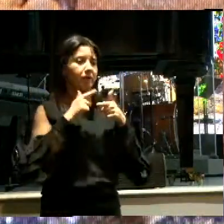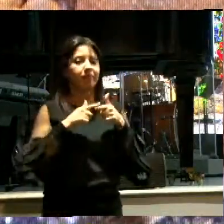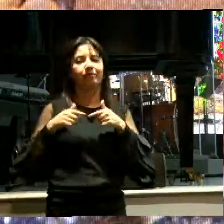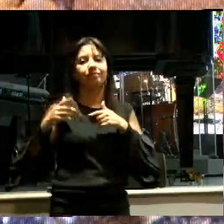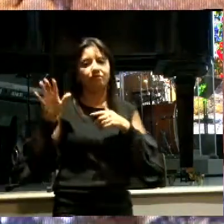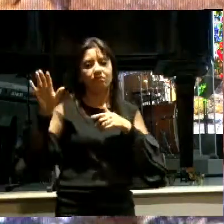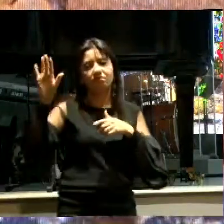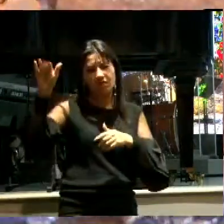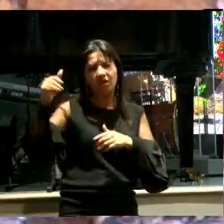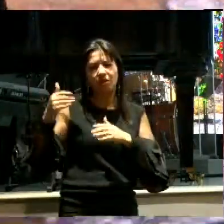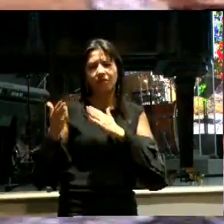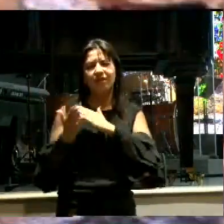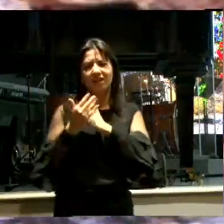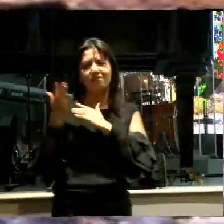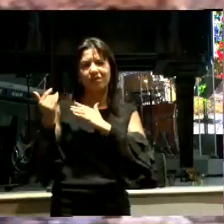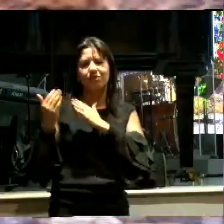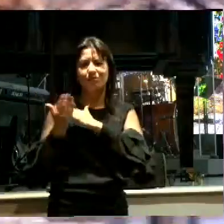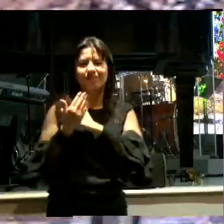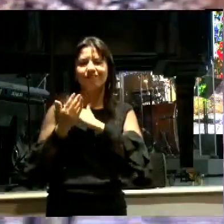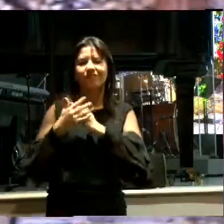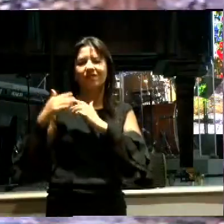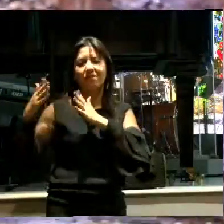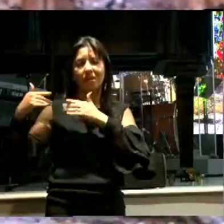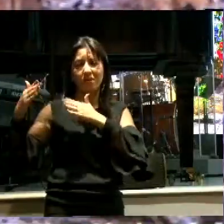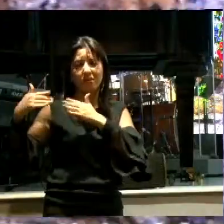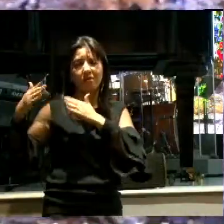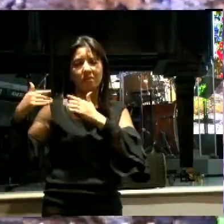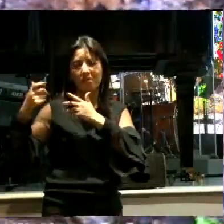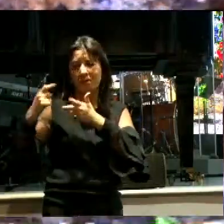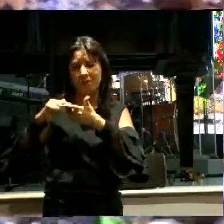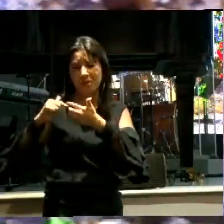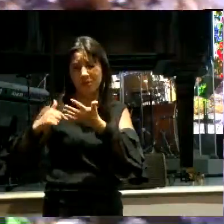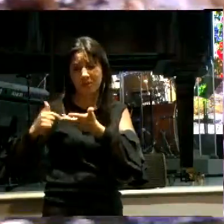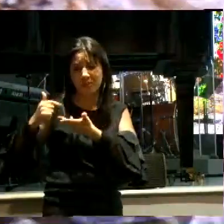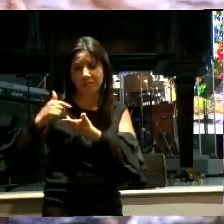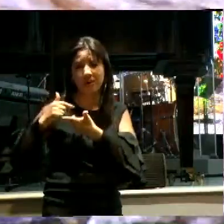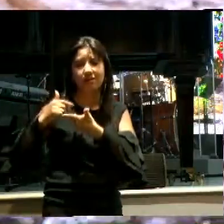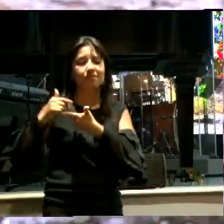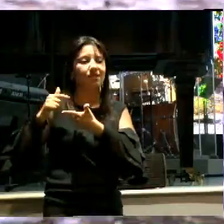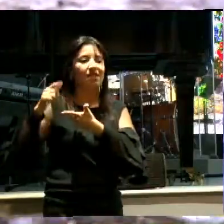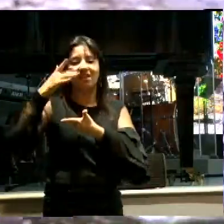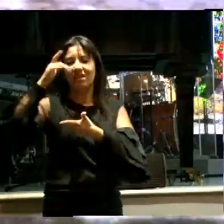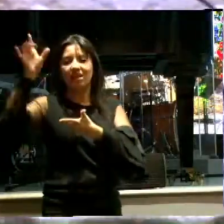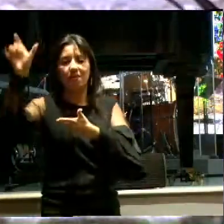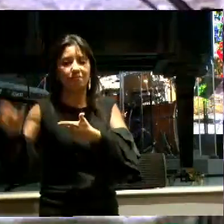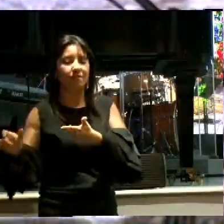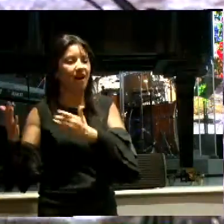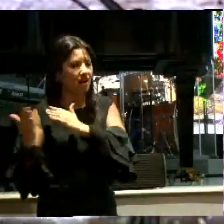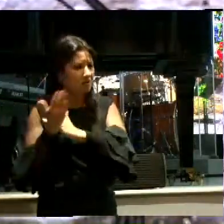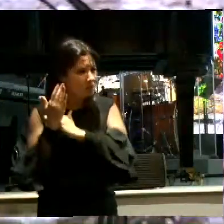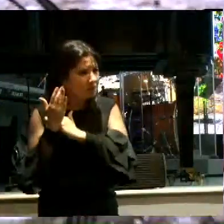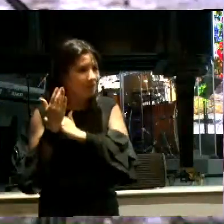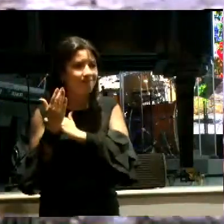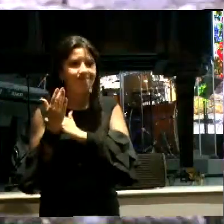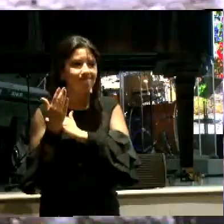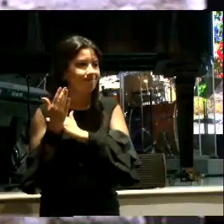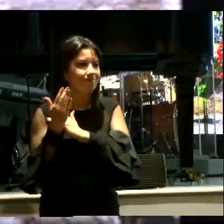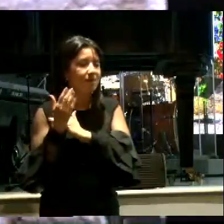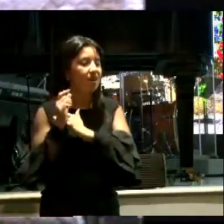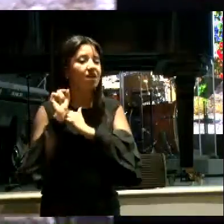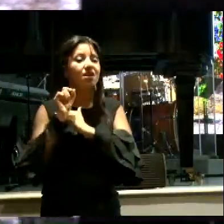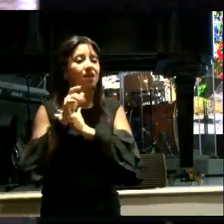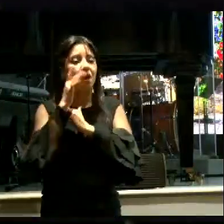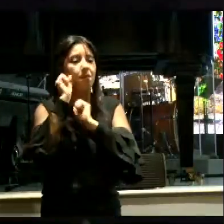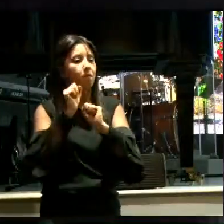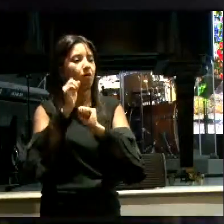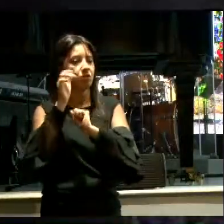deveríamos dobrar nosso joelho, fechar a porta do nosso quarto e falar diretamente para quem resolve. Nos pouparia